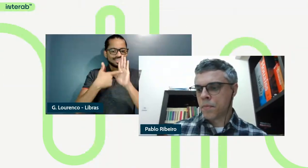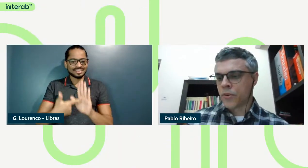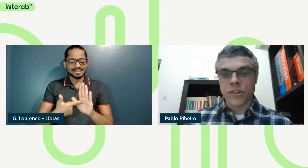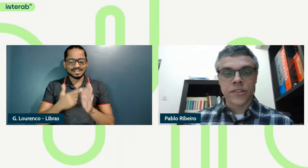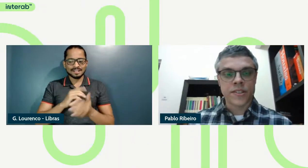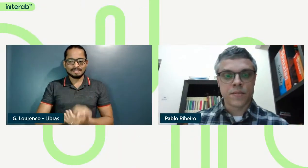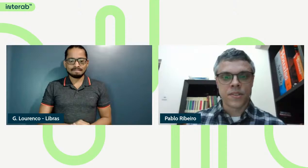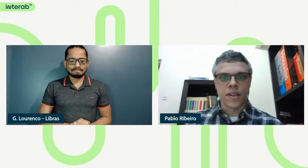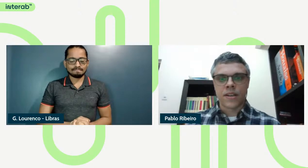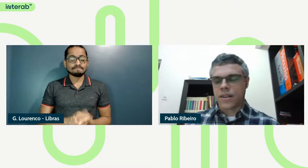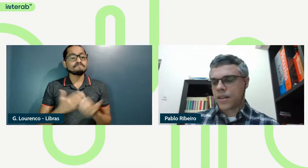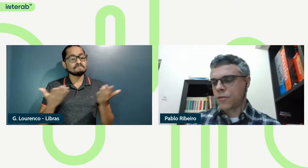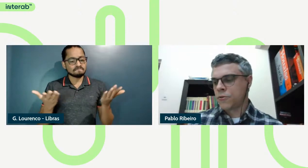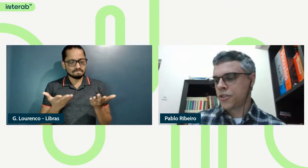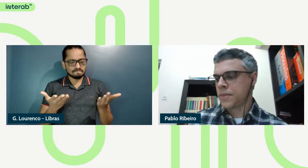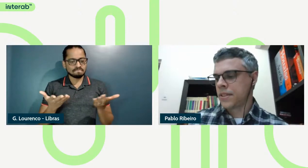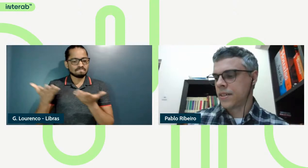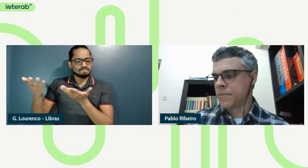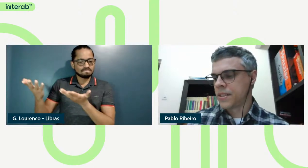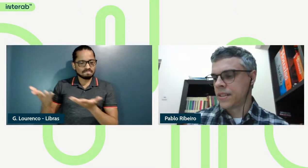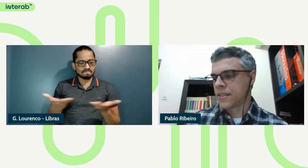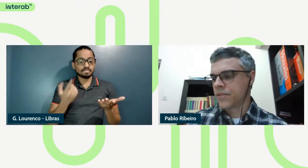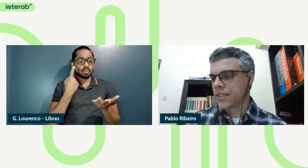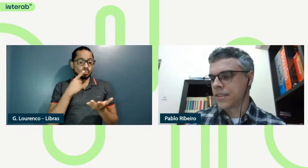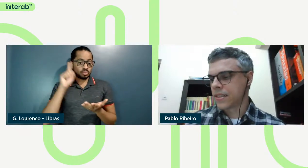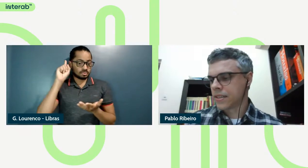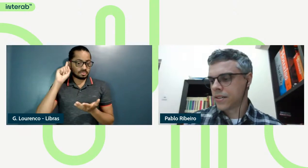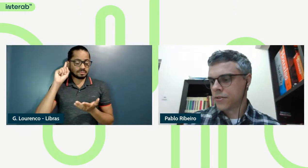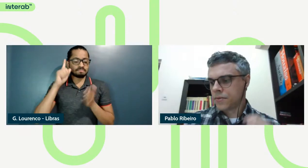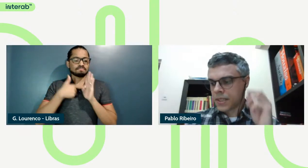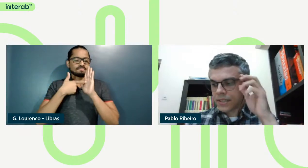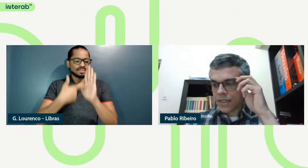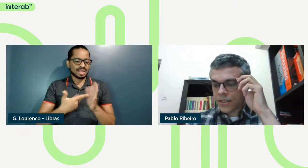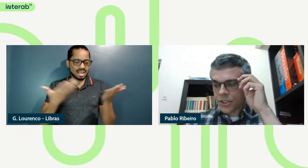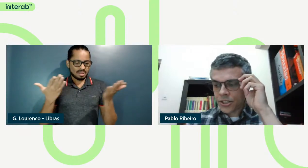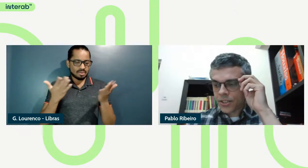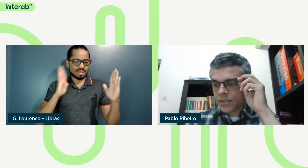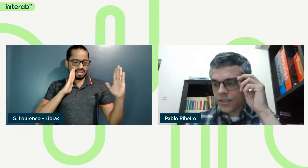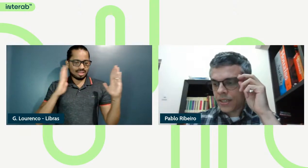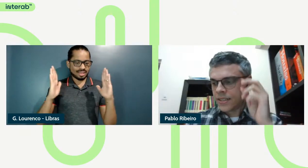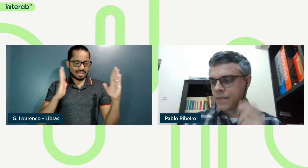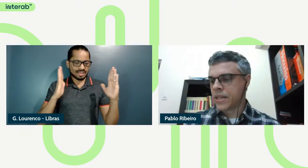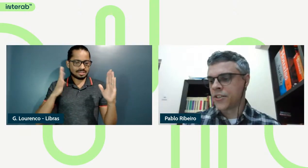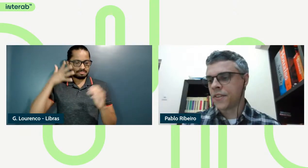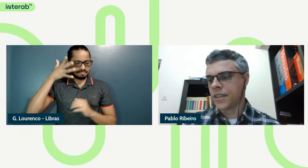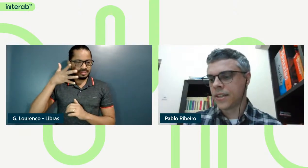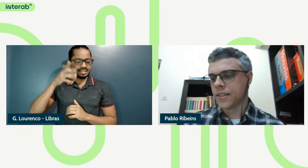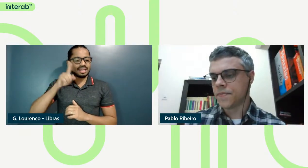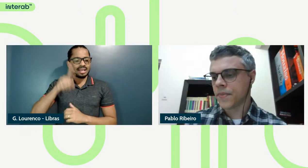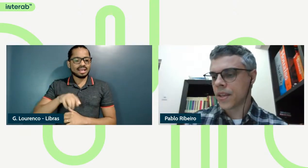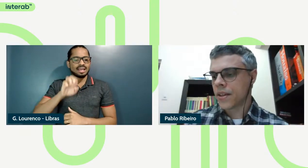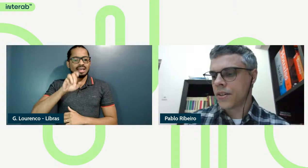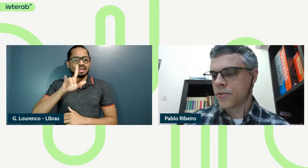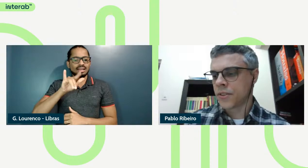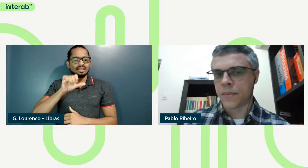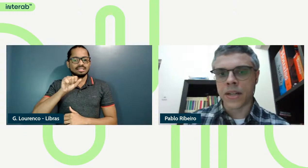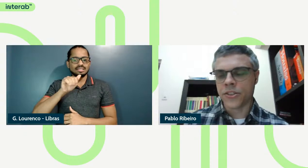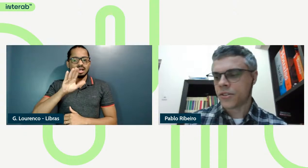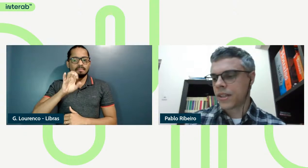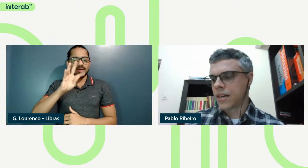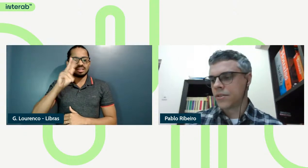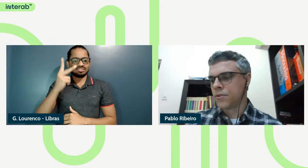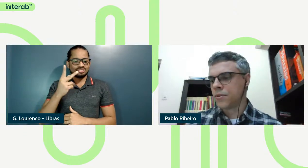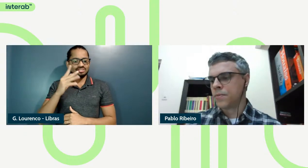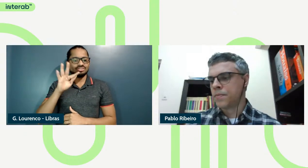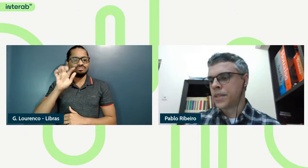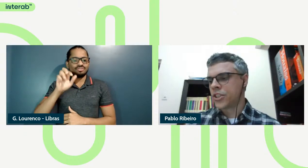bom e agora nós teremos a última apresentação dessa sessão que será de Elizabeth Ferreira com o trabalho